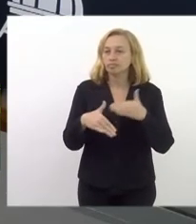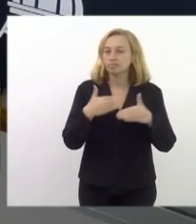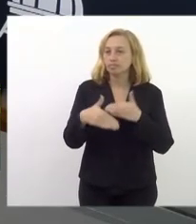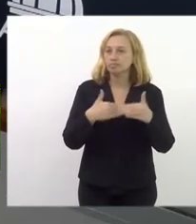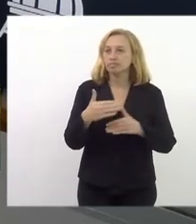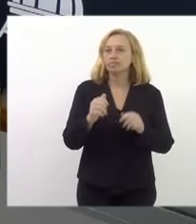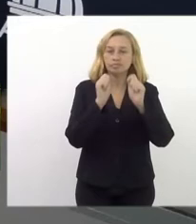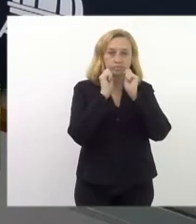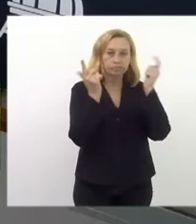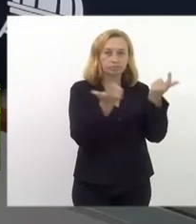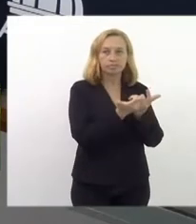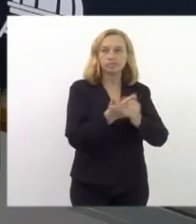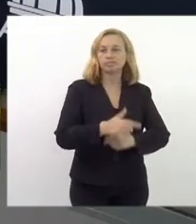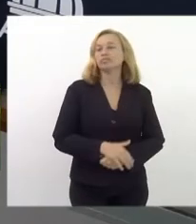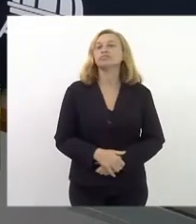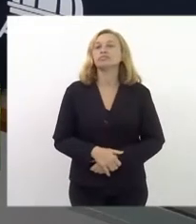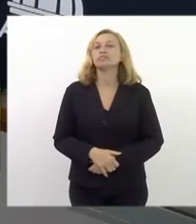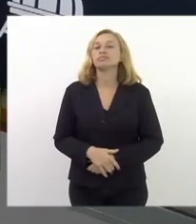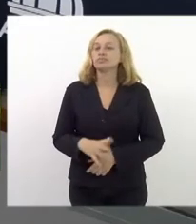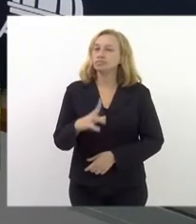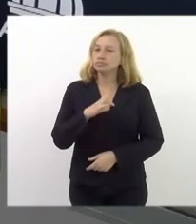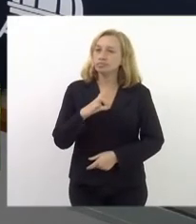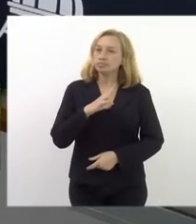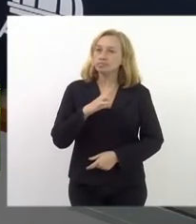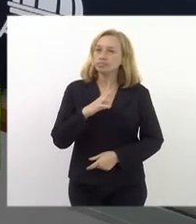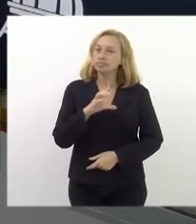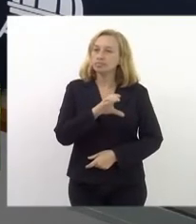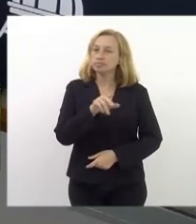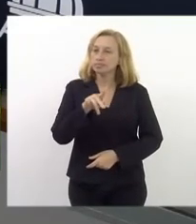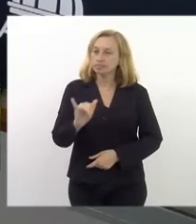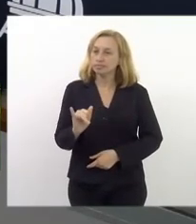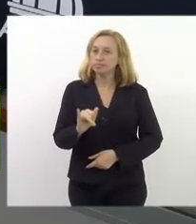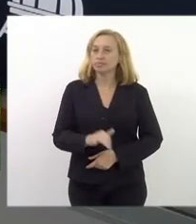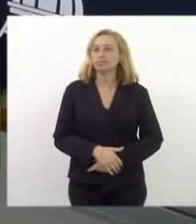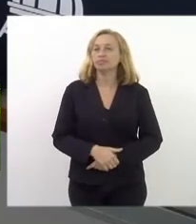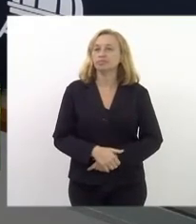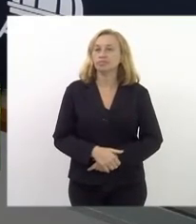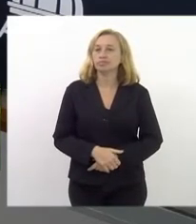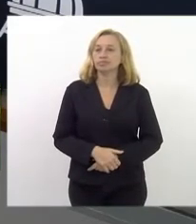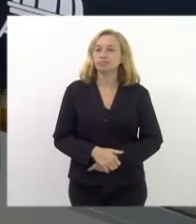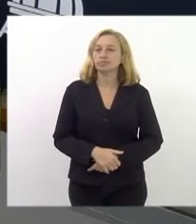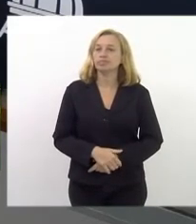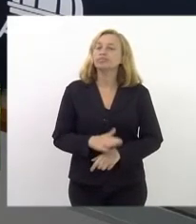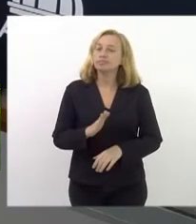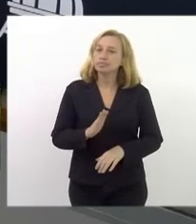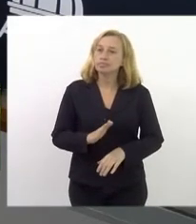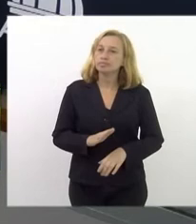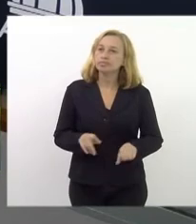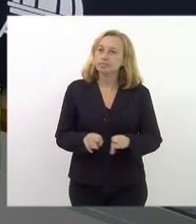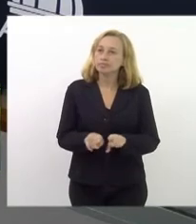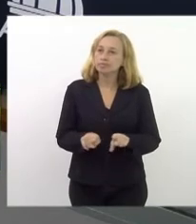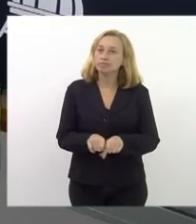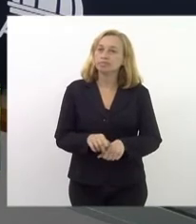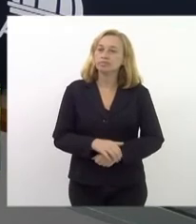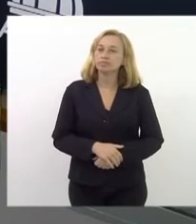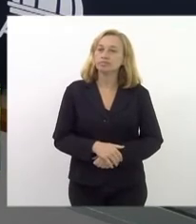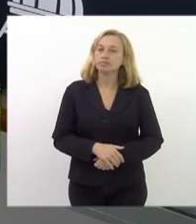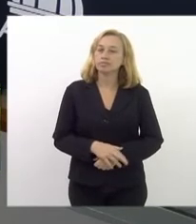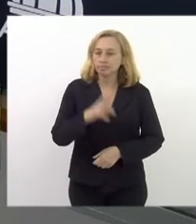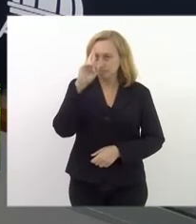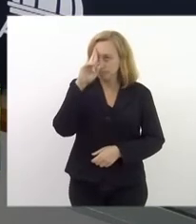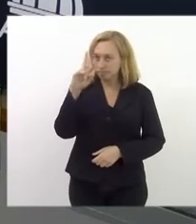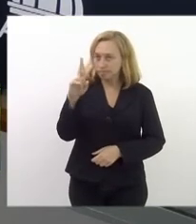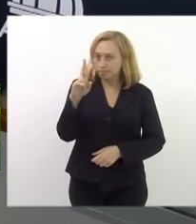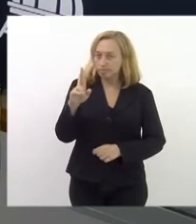da Assembleia Legislativa, particularmente da CPI, e muito mais particularmente de Vossa